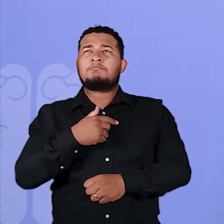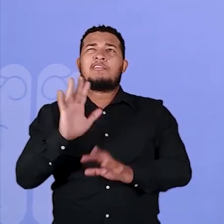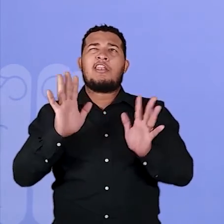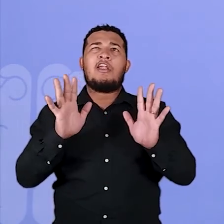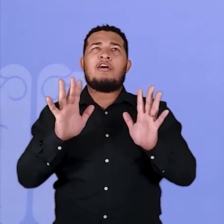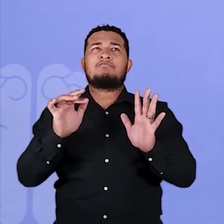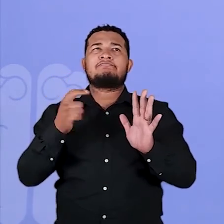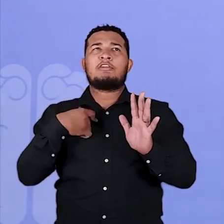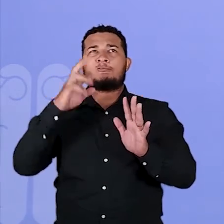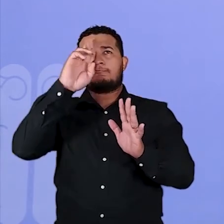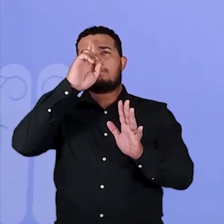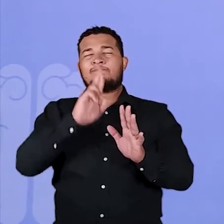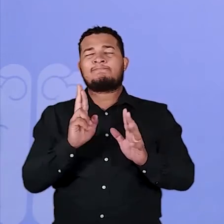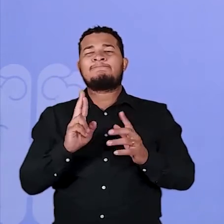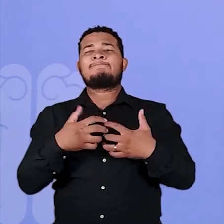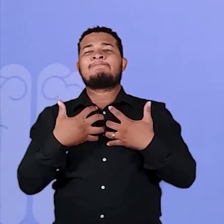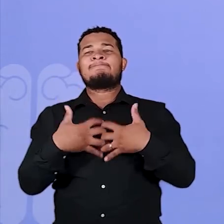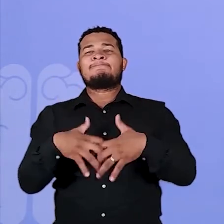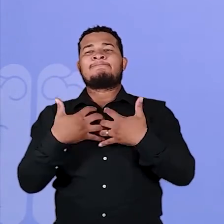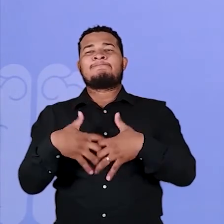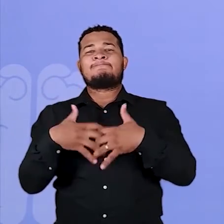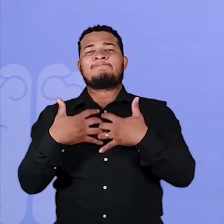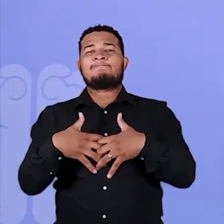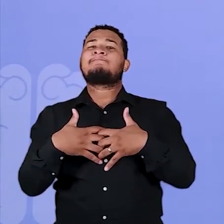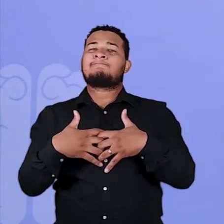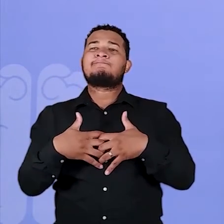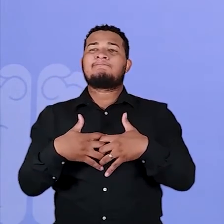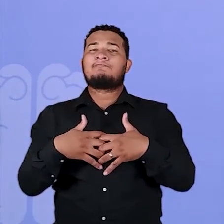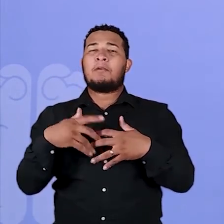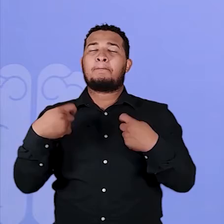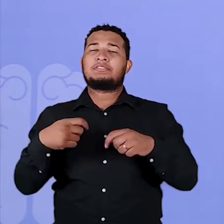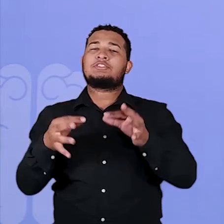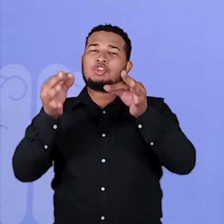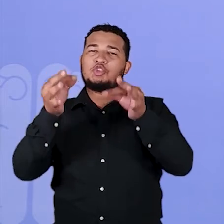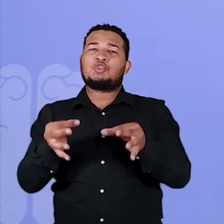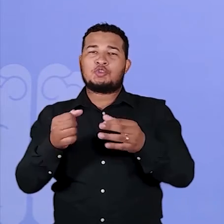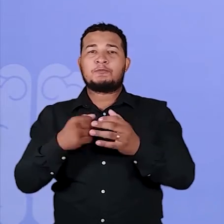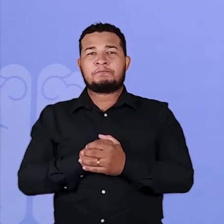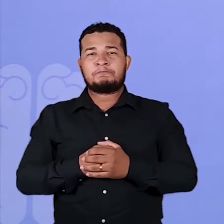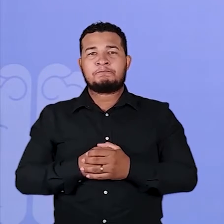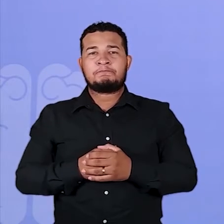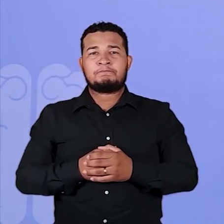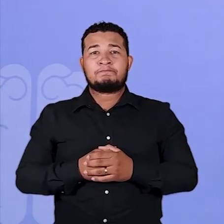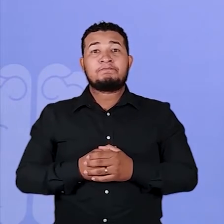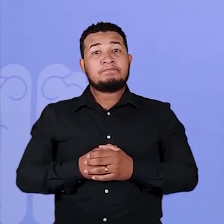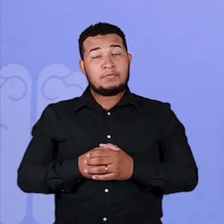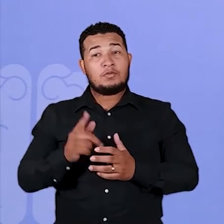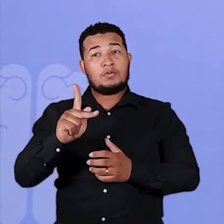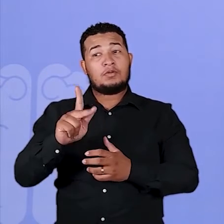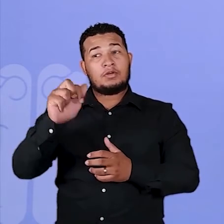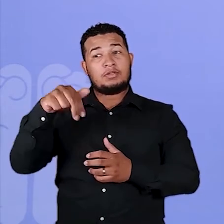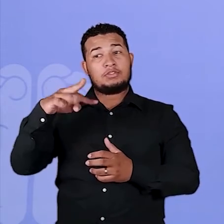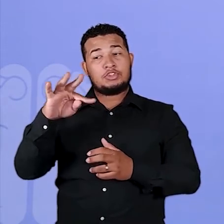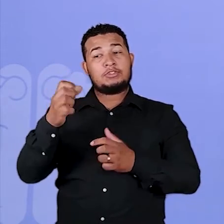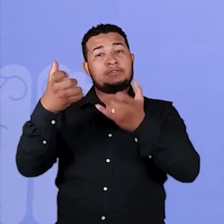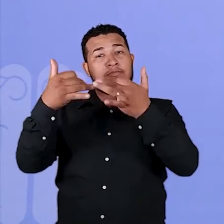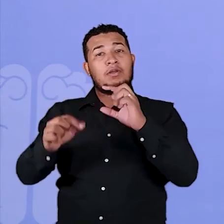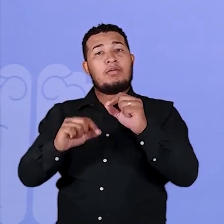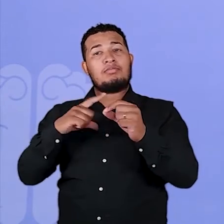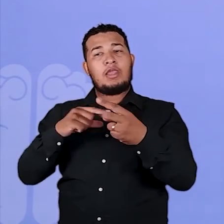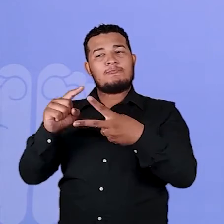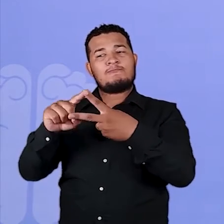se impor racionalmente uma limitação. Kant vai estabelecer 2